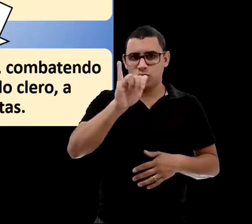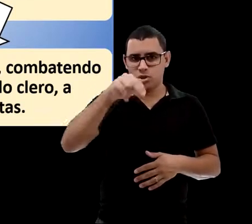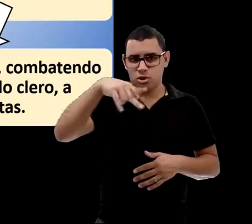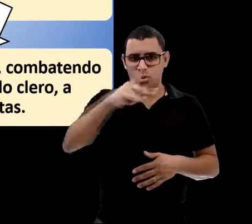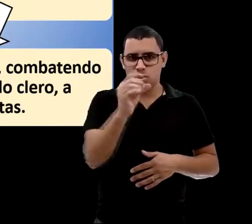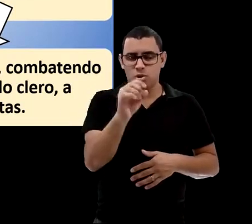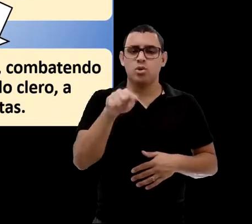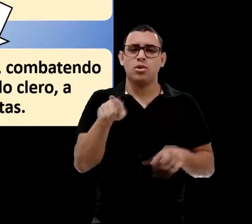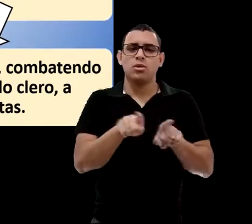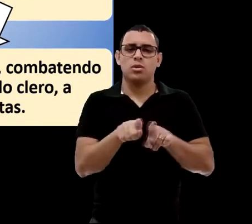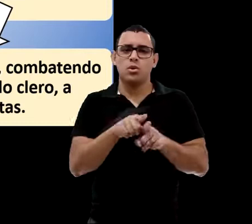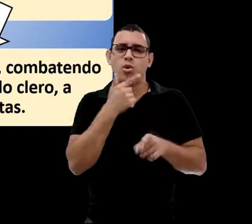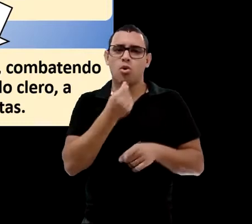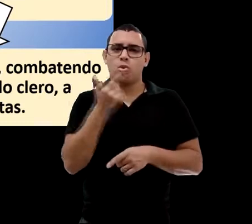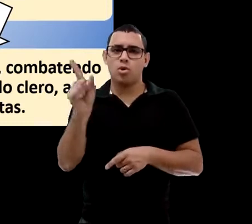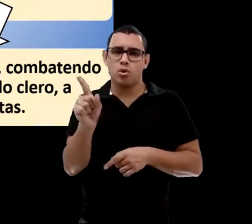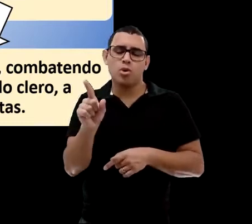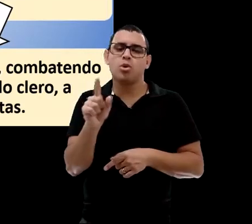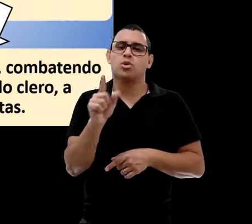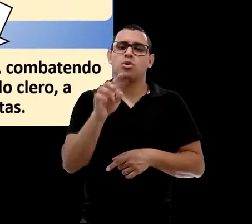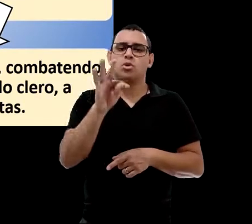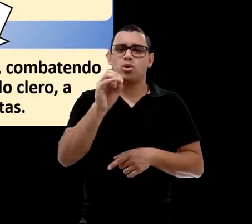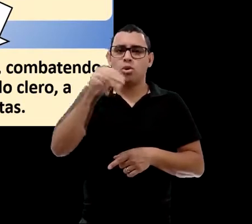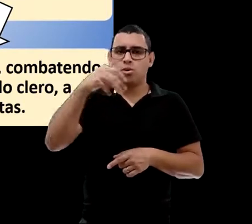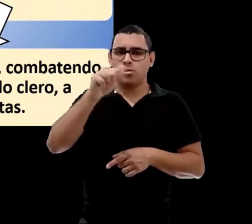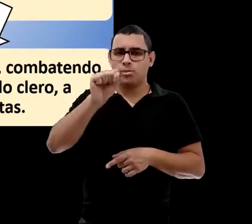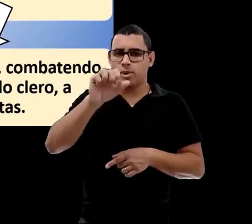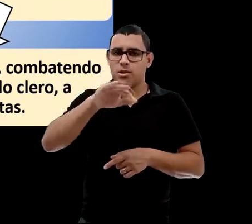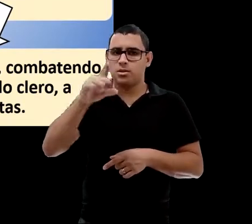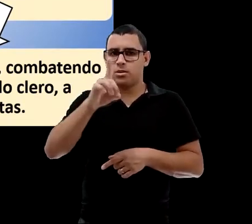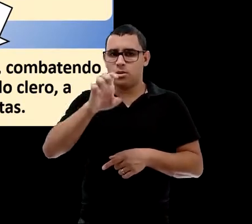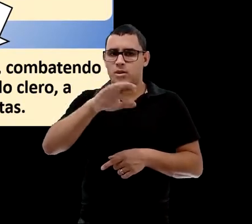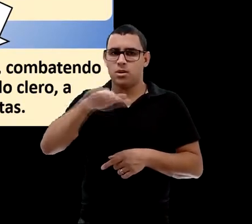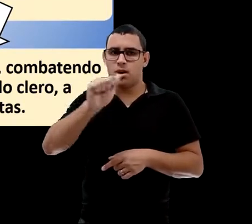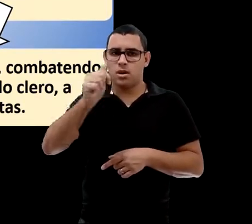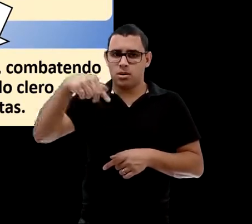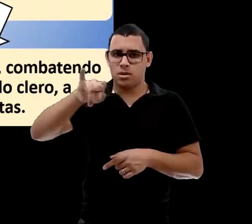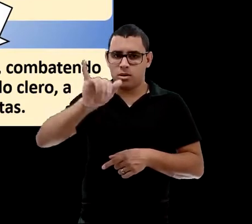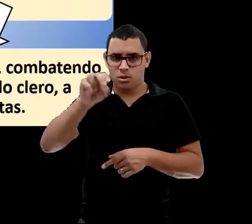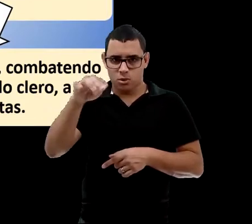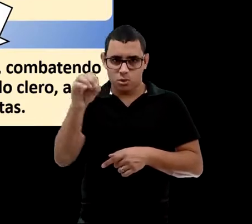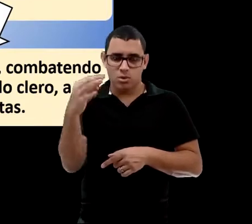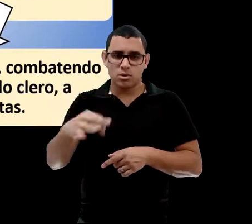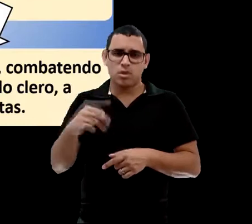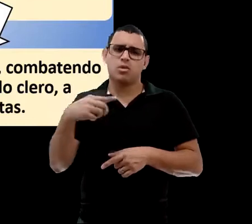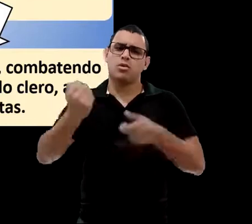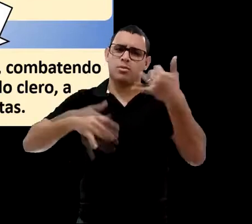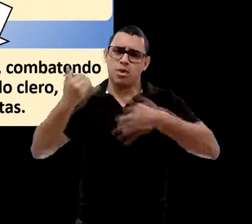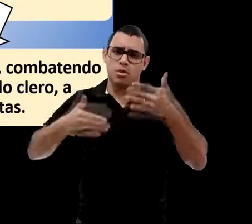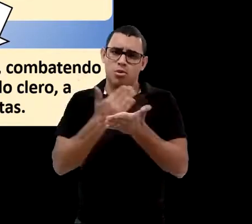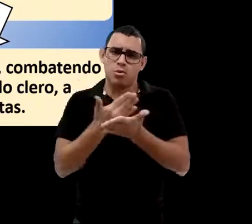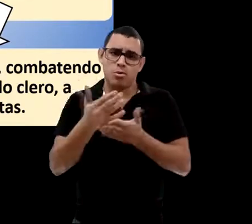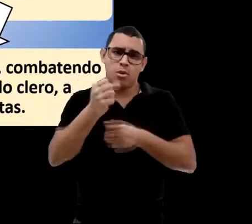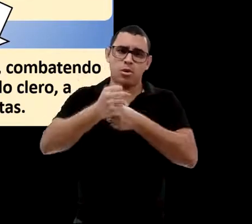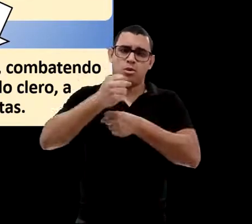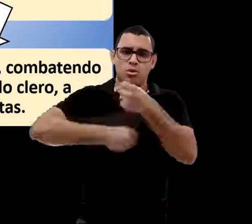Tomás de Aquino, que tentava conciliar fé e razão, com aquela ideia do teocentrismo, Deus no centro do universo, que nós falamos